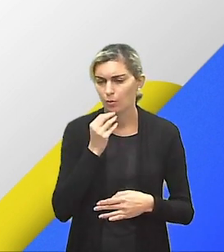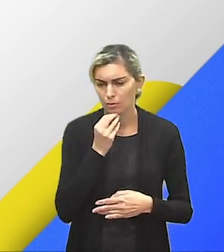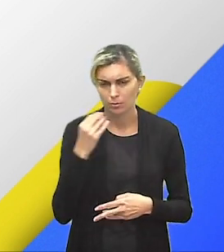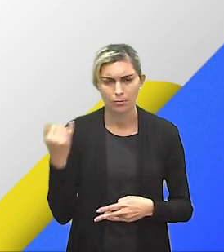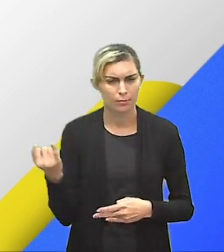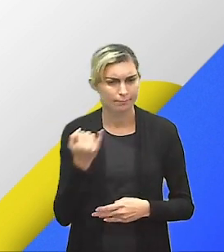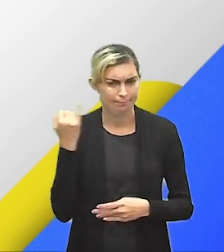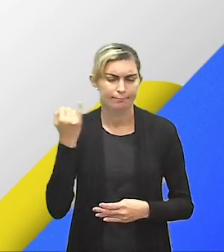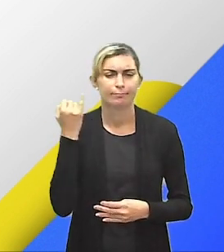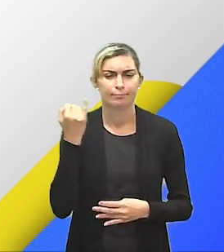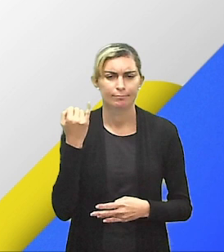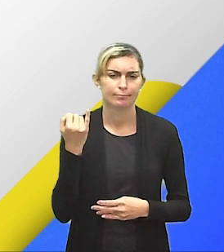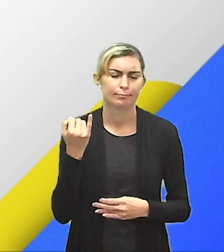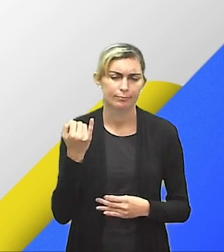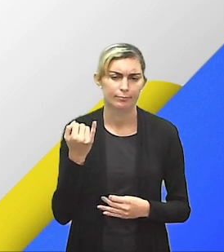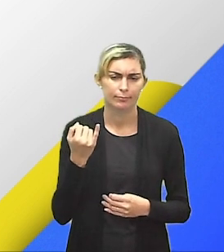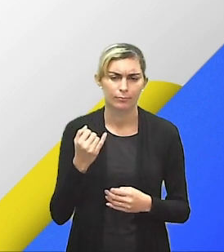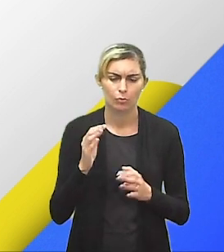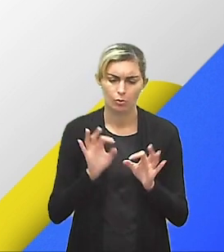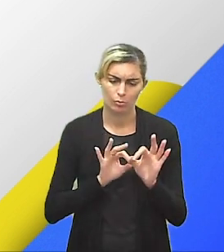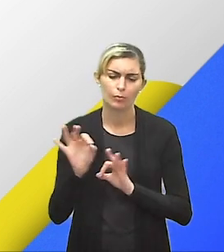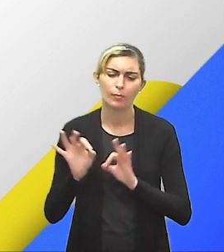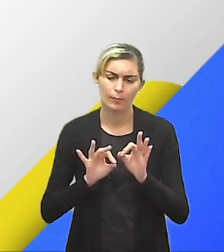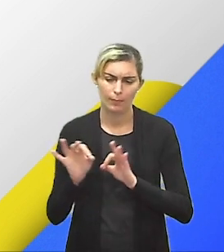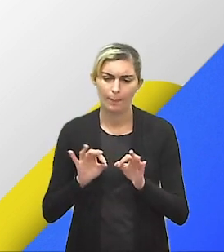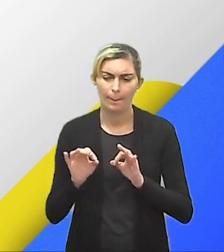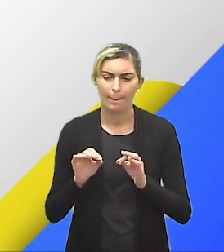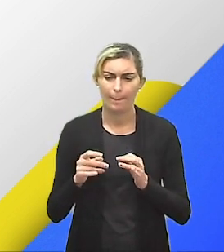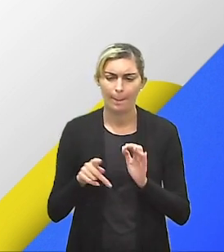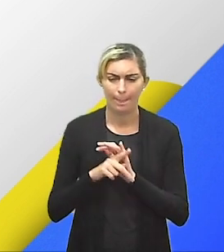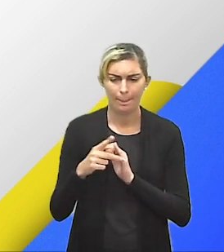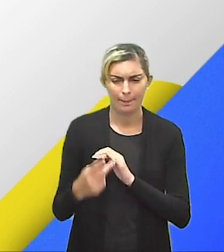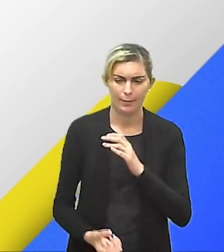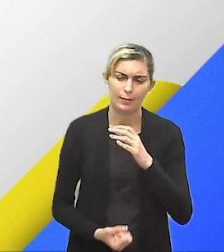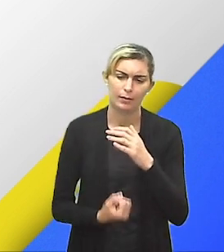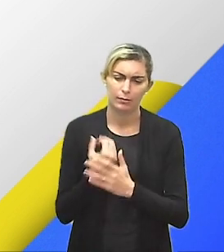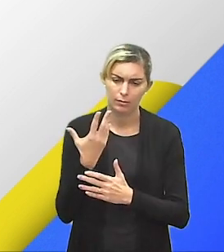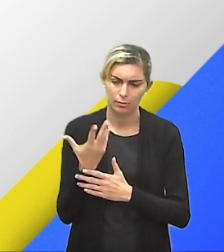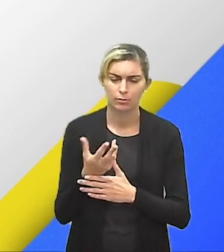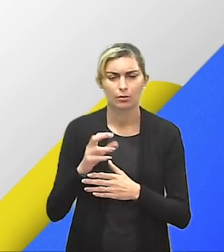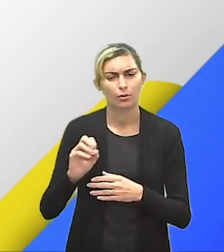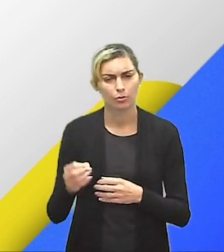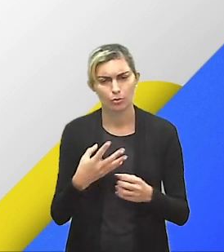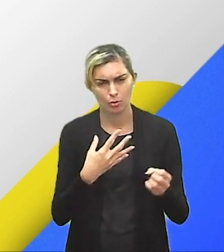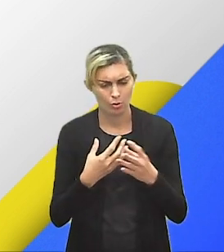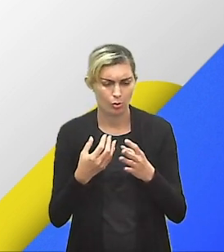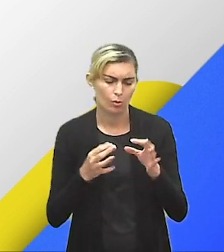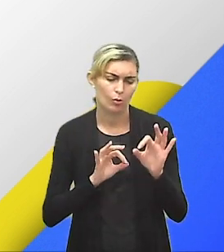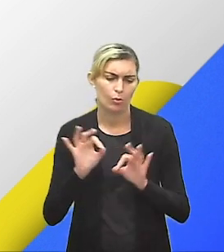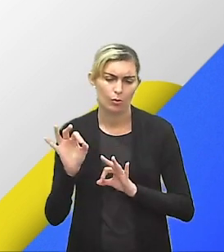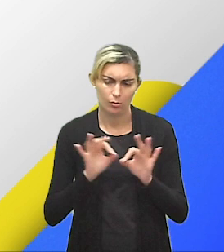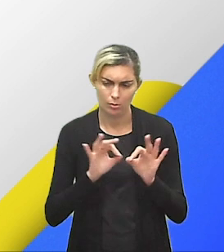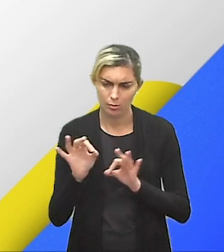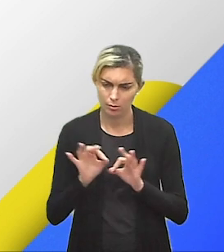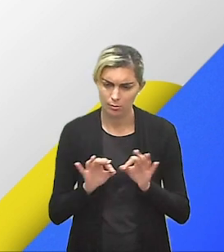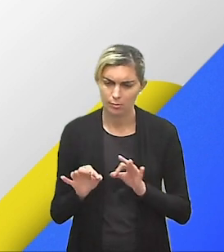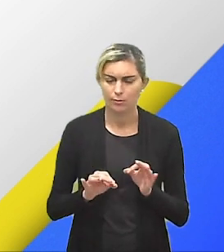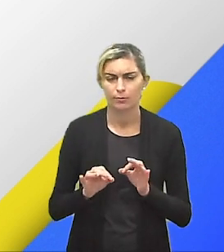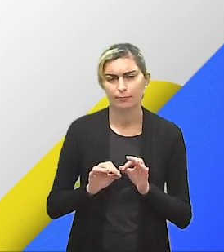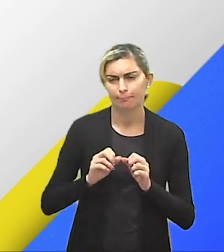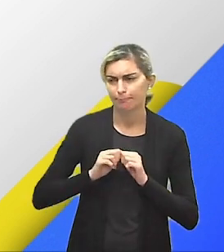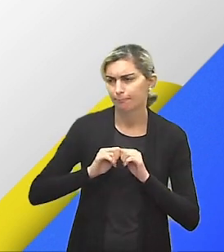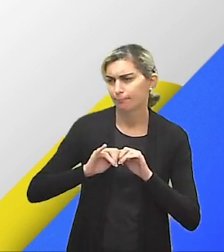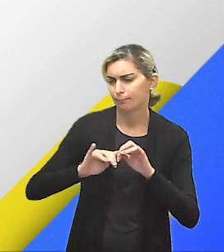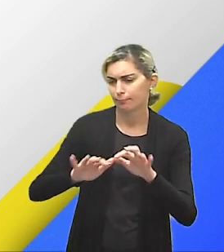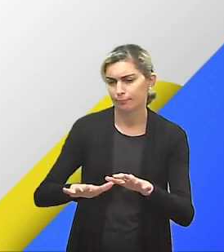essenciais e críticos para a organização. Ela envolve a criação, a renovação, a organização, a disseminação